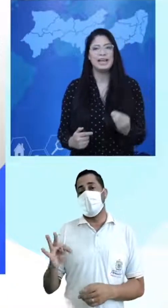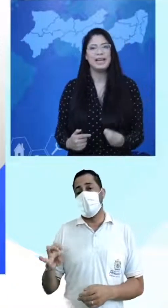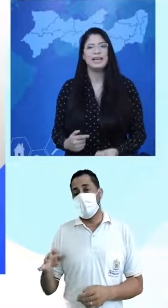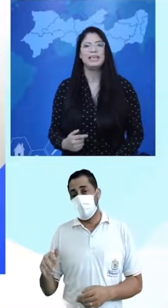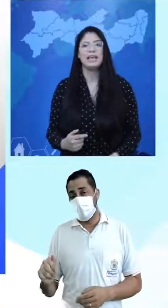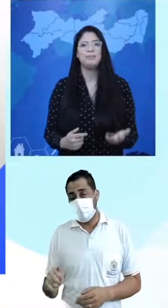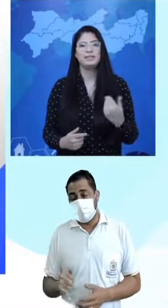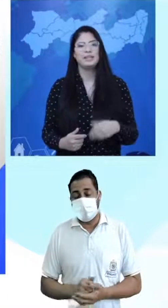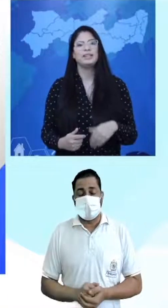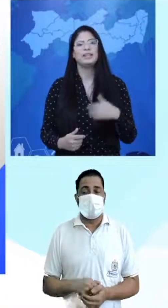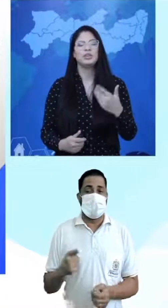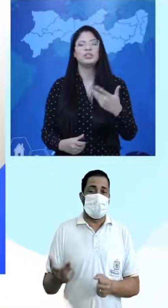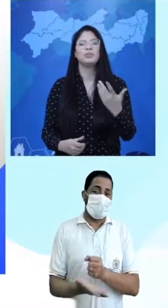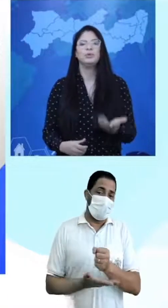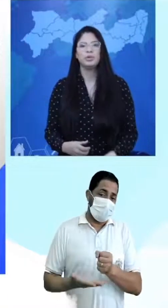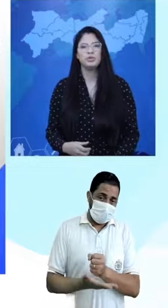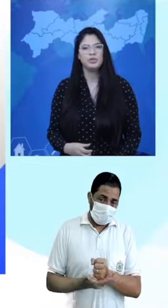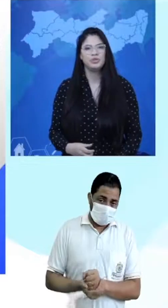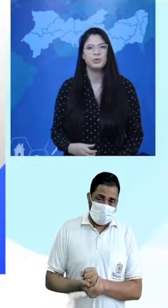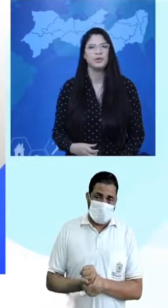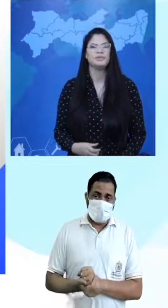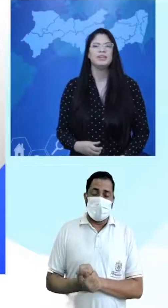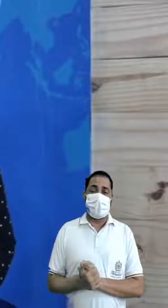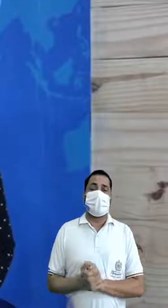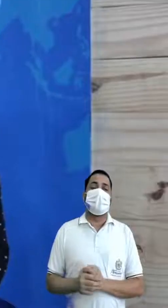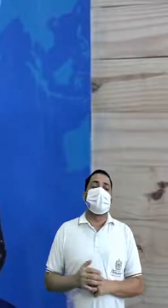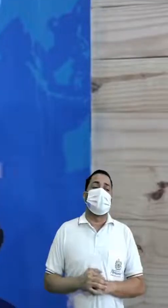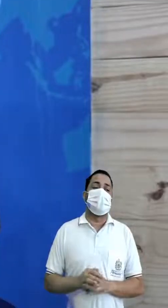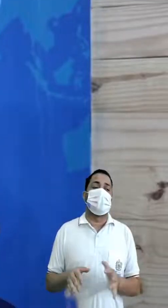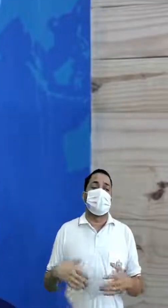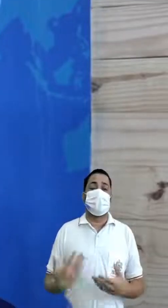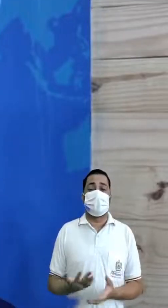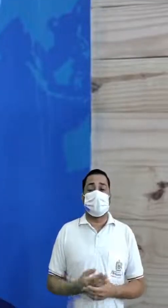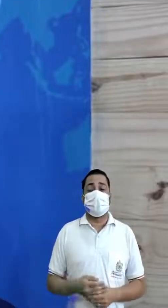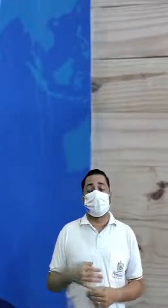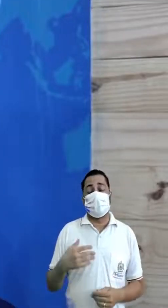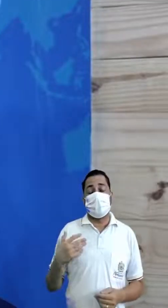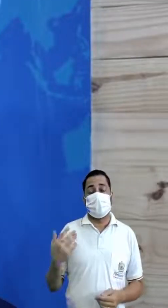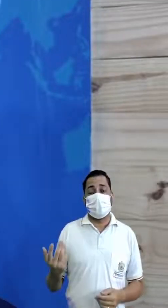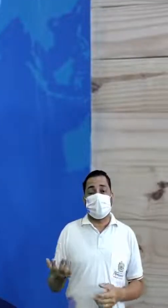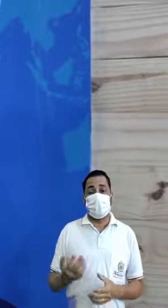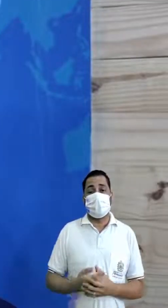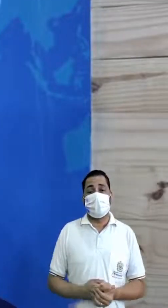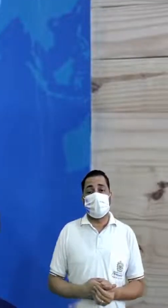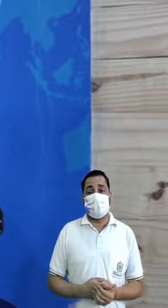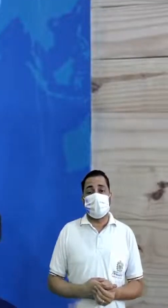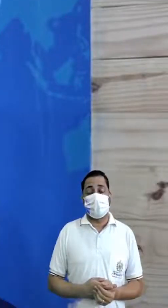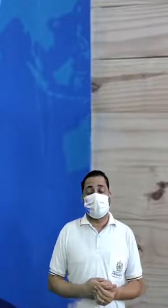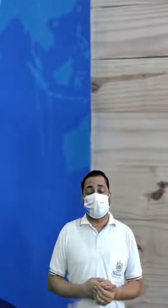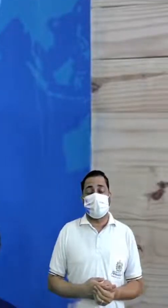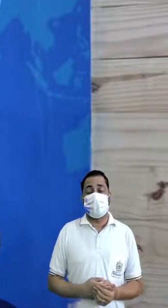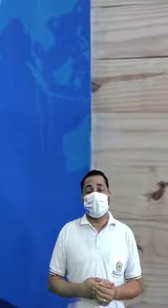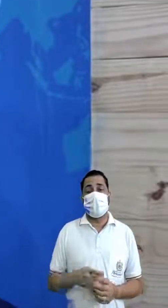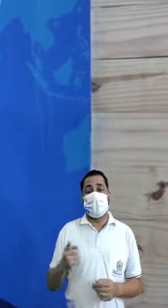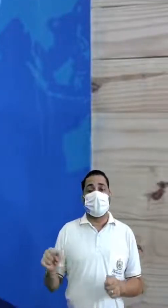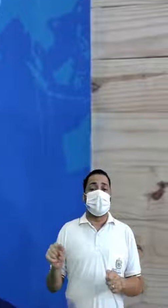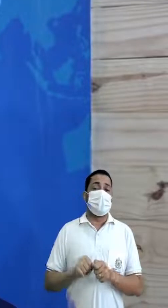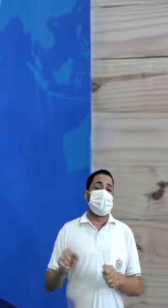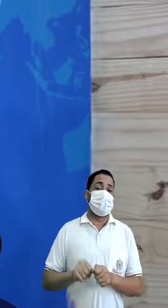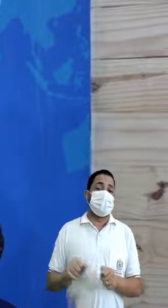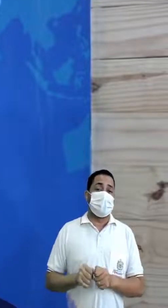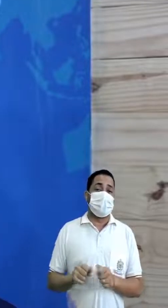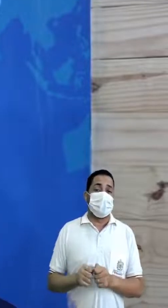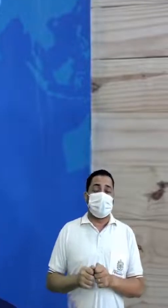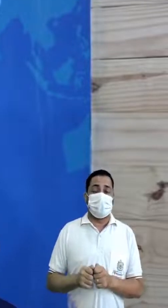grelha, que é baseada na noção de ponto de fuga, certo? Então, naquele momento, essas constatações elas